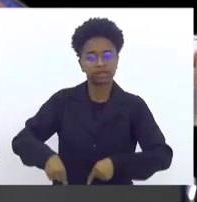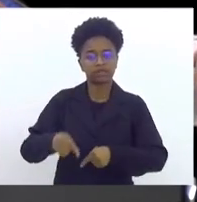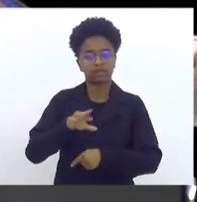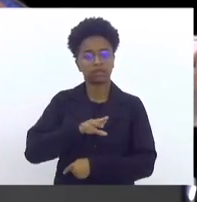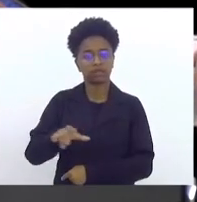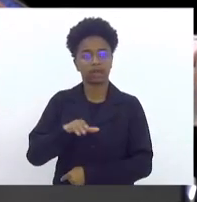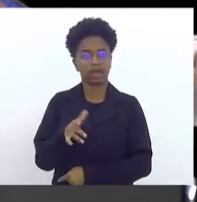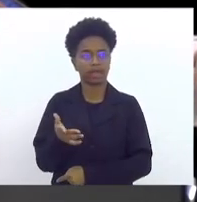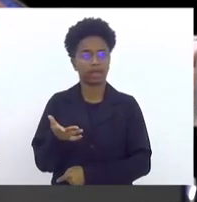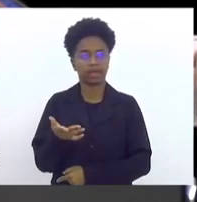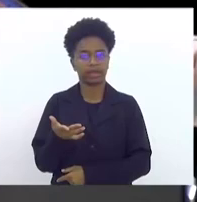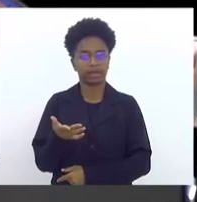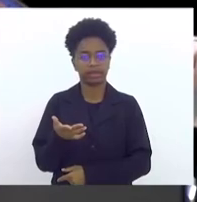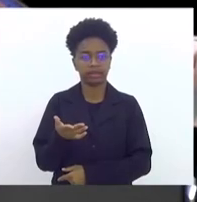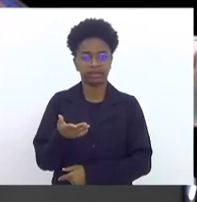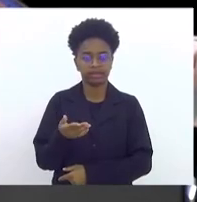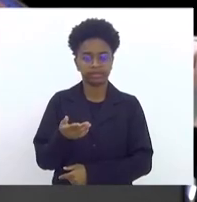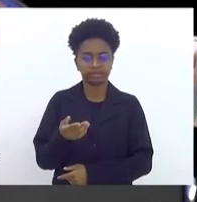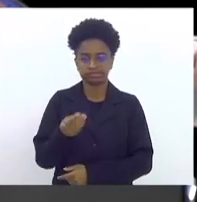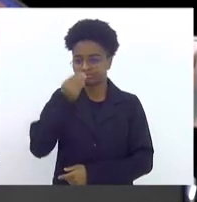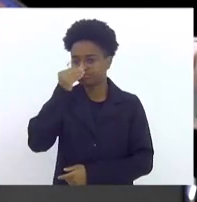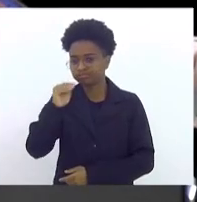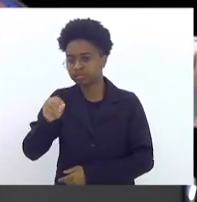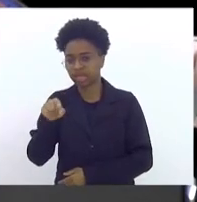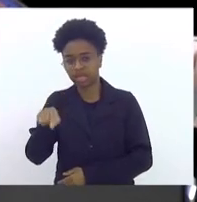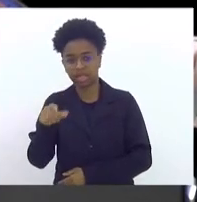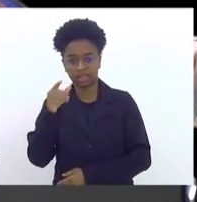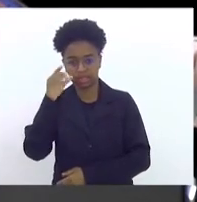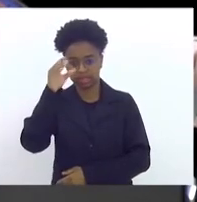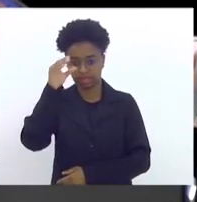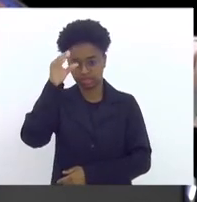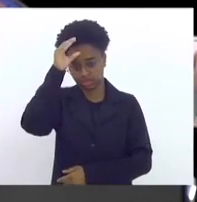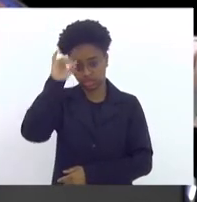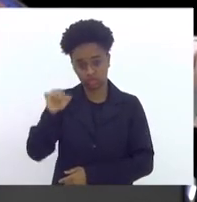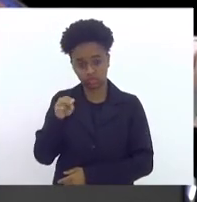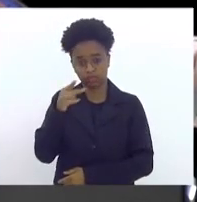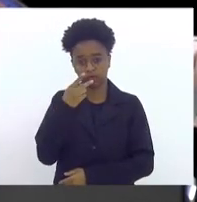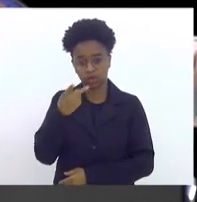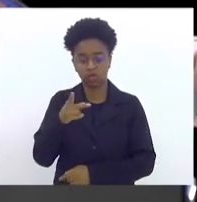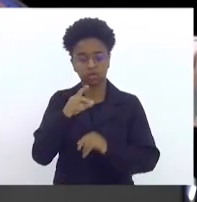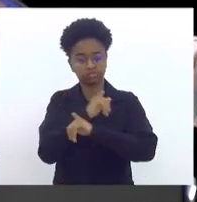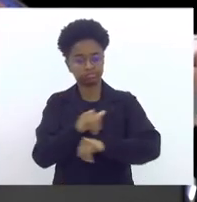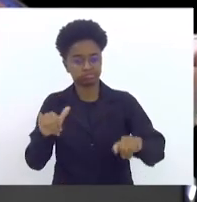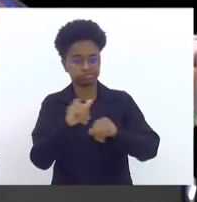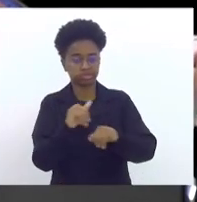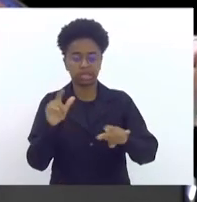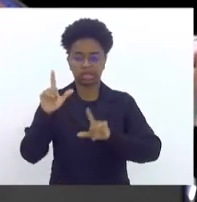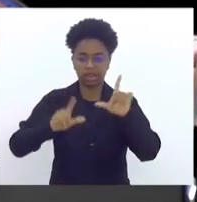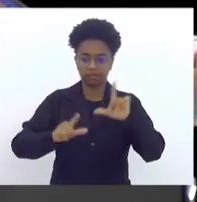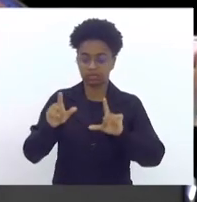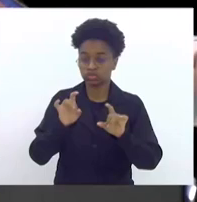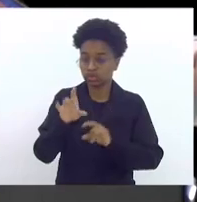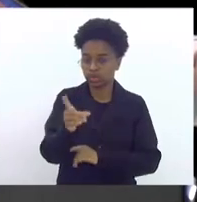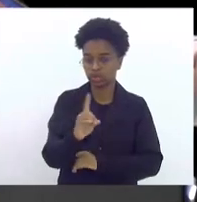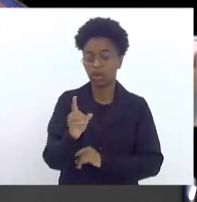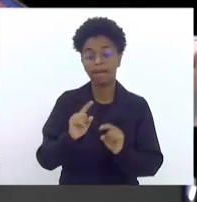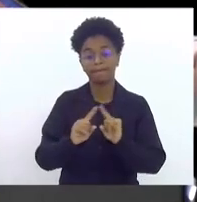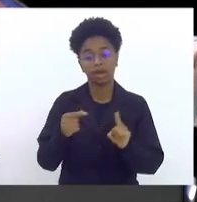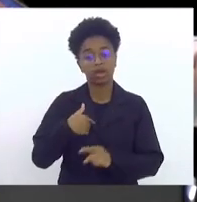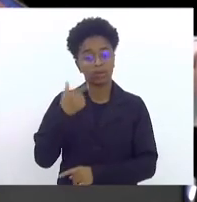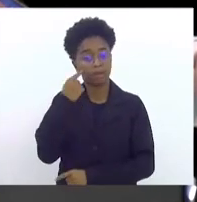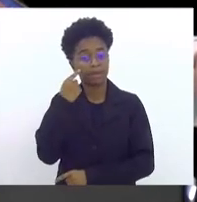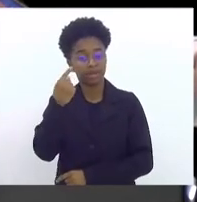não desfazendo do que traz a deputada em relação à propaganda nas TVs mas acho